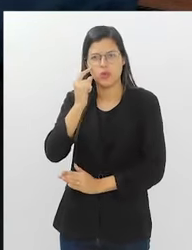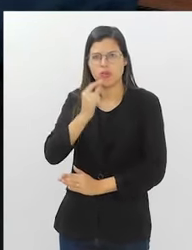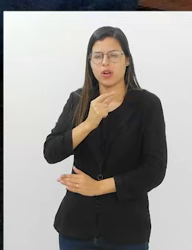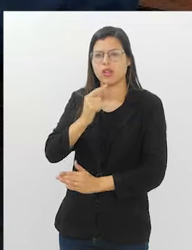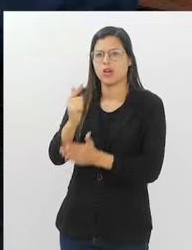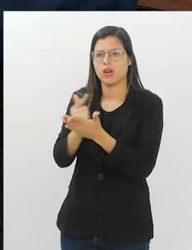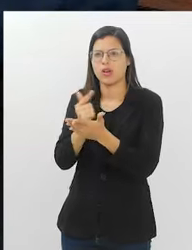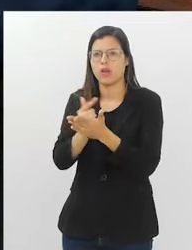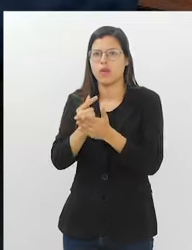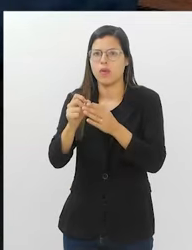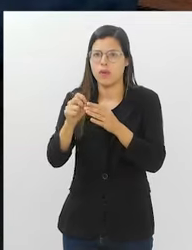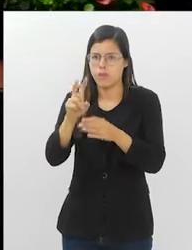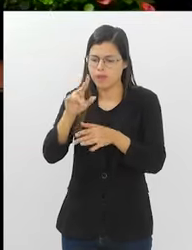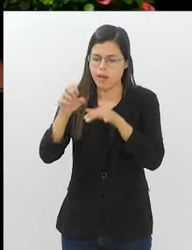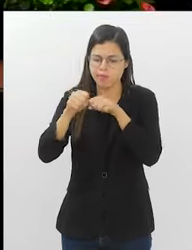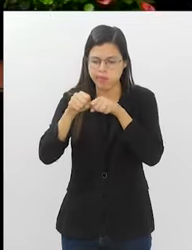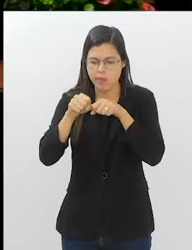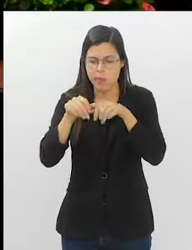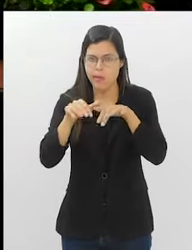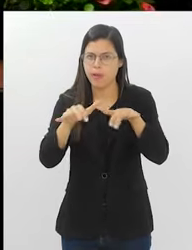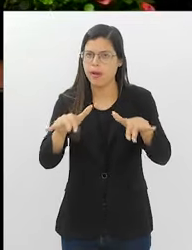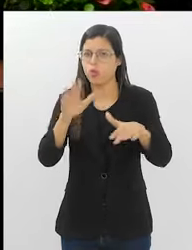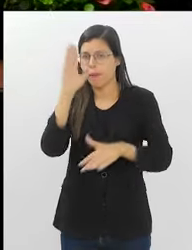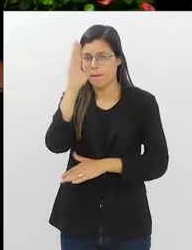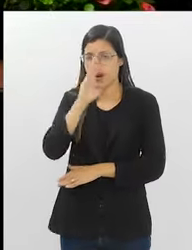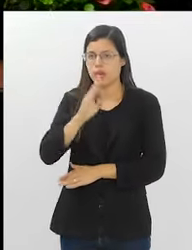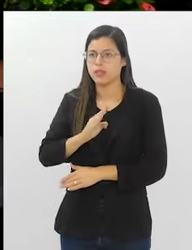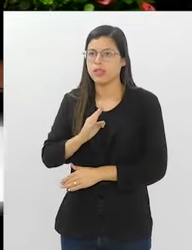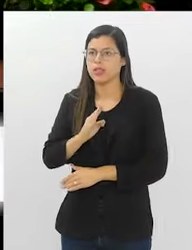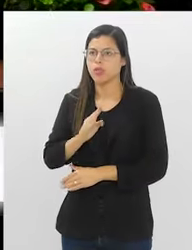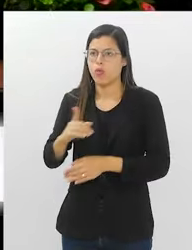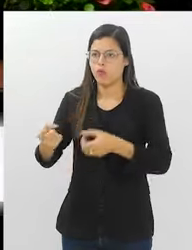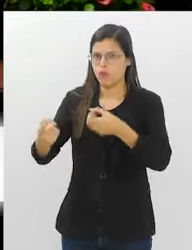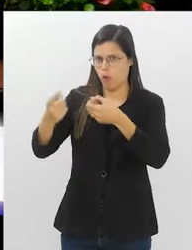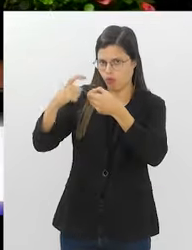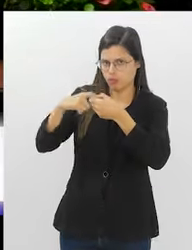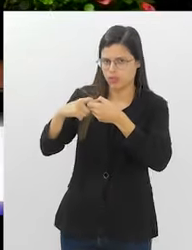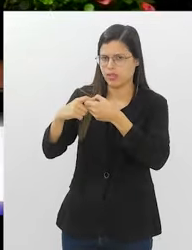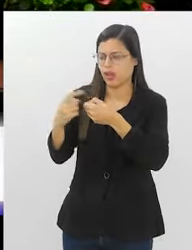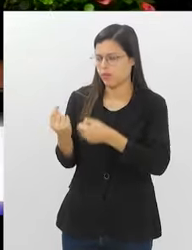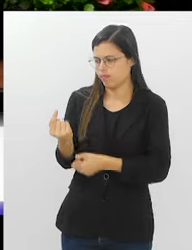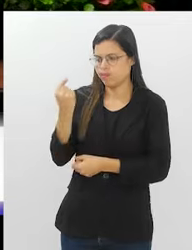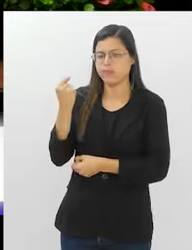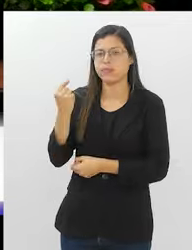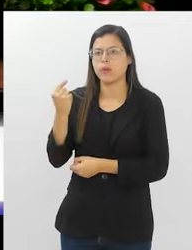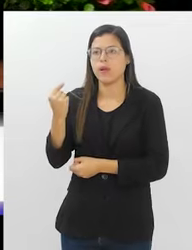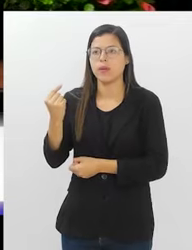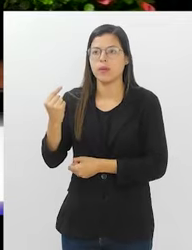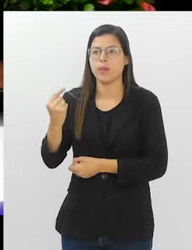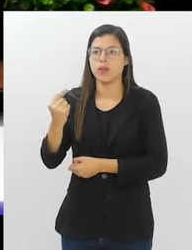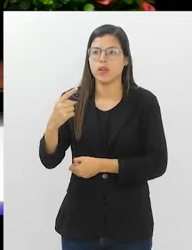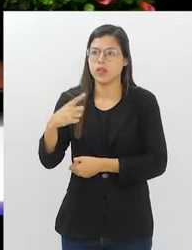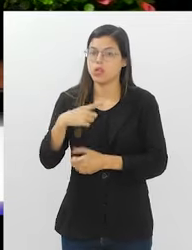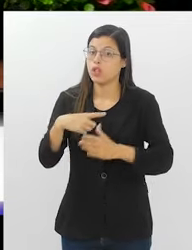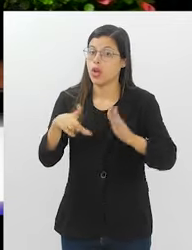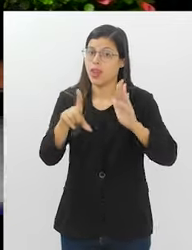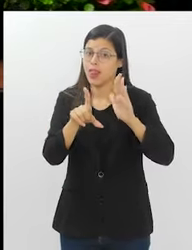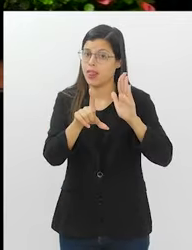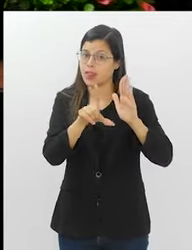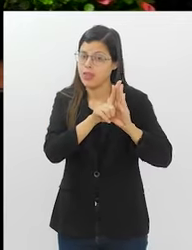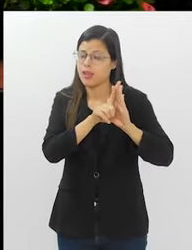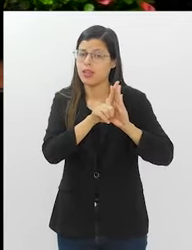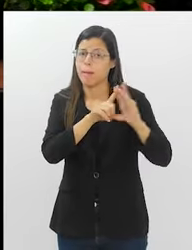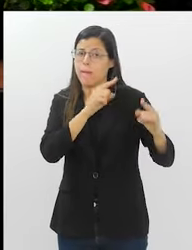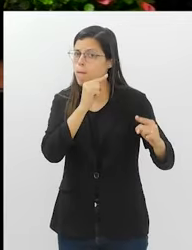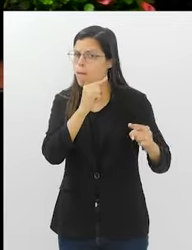durante o tempo, né? Mesmo no Brasil, só voltando um pouquinho para trás, nós tivemos leis que